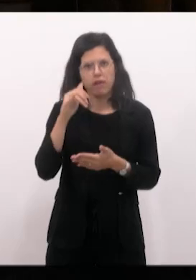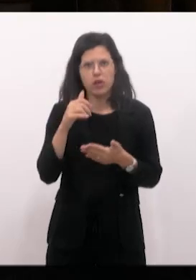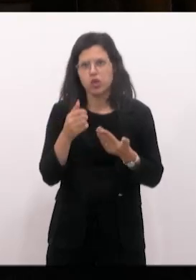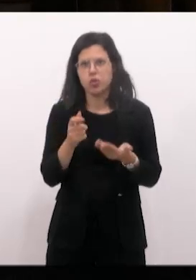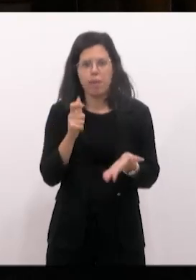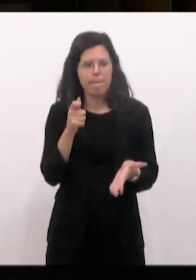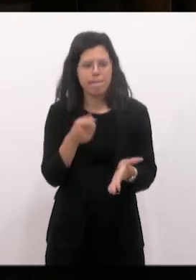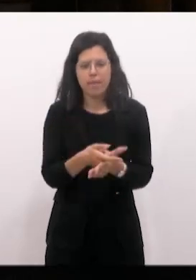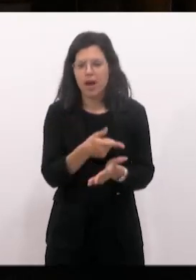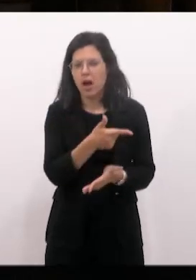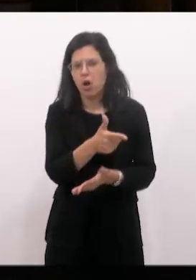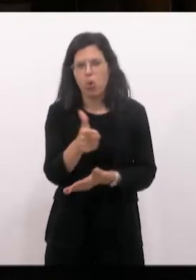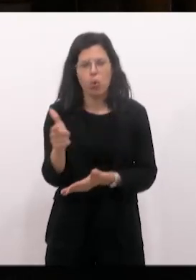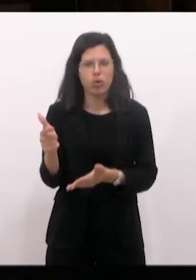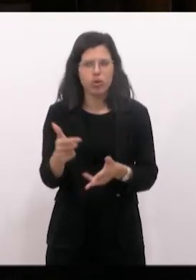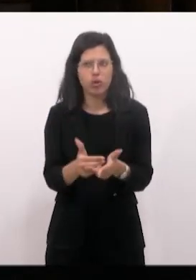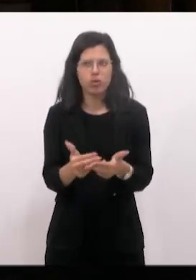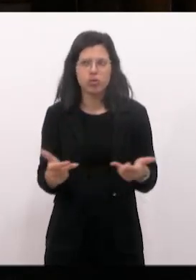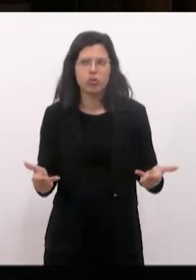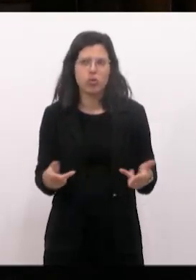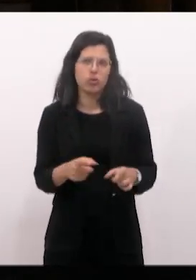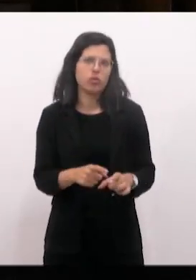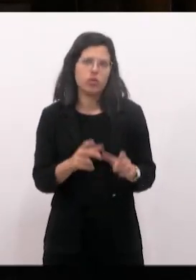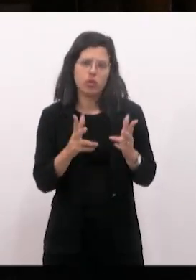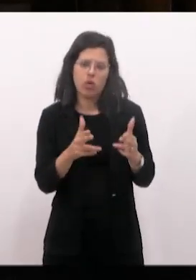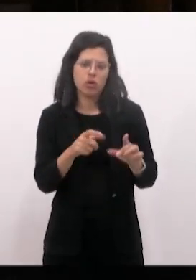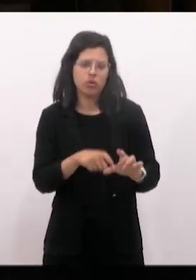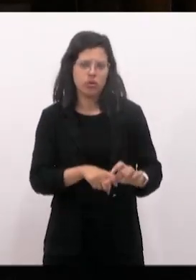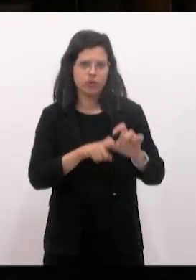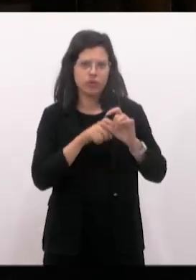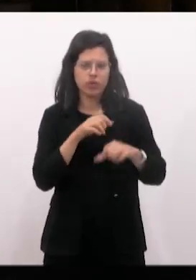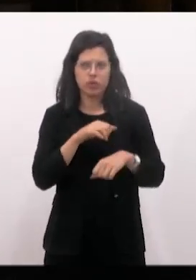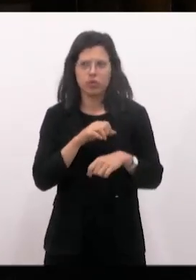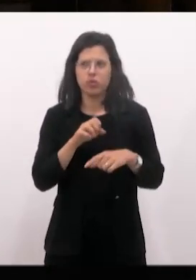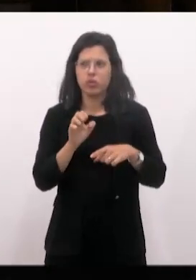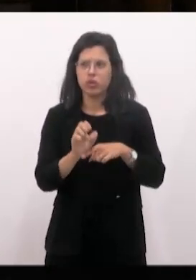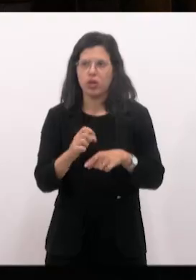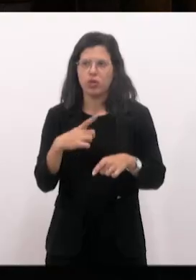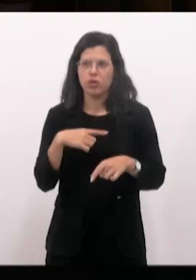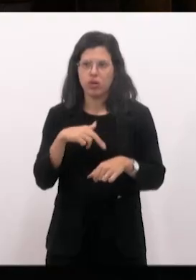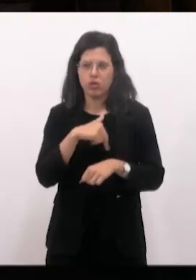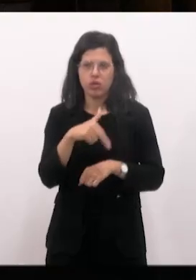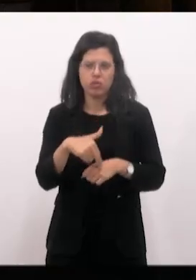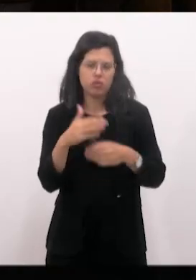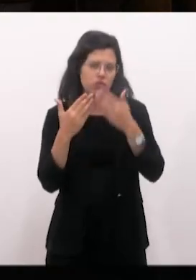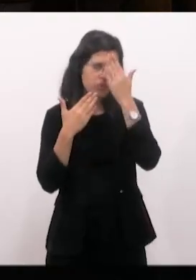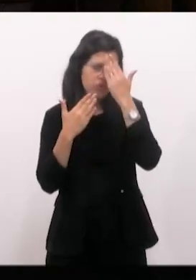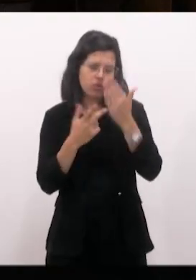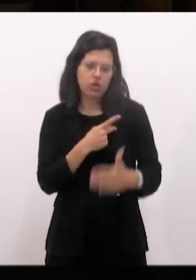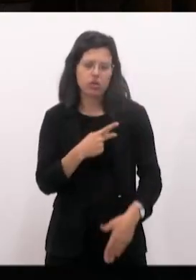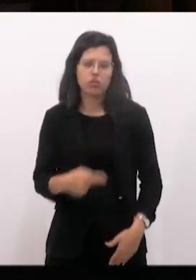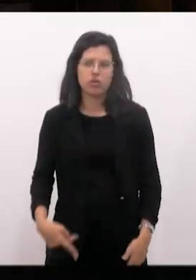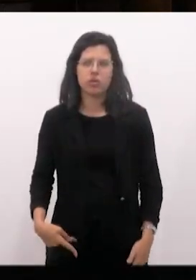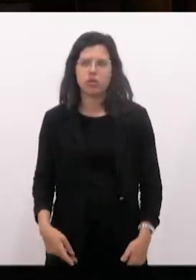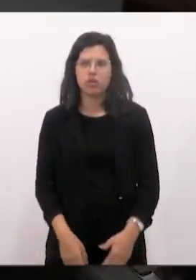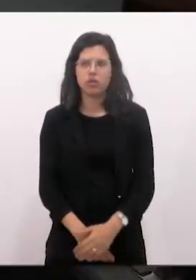pagamento de outros serviços, como a dívida do Estado com o Tesouro Nacional. Muito obrigado, senhor presidente.